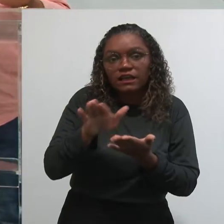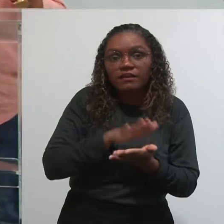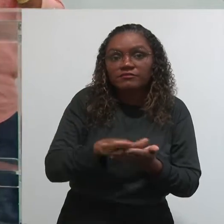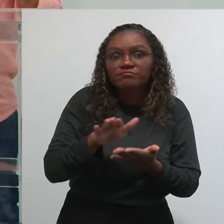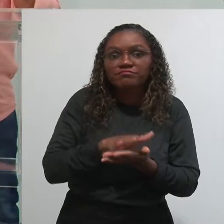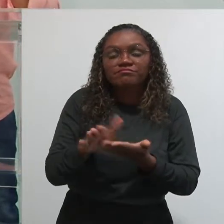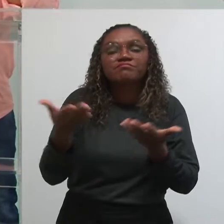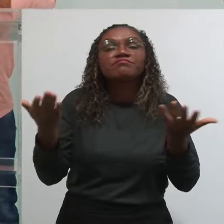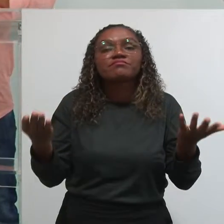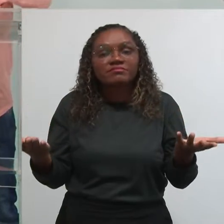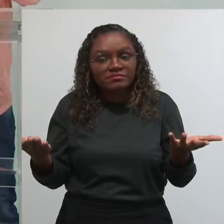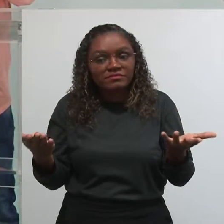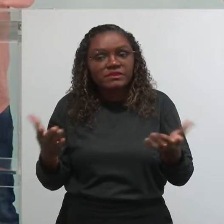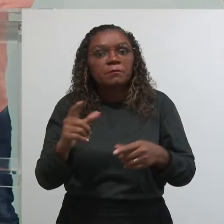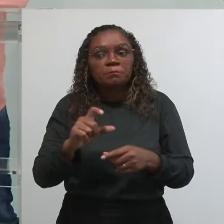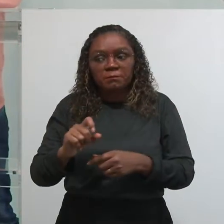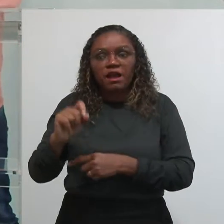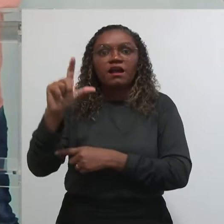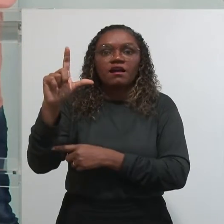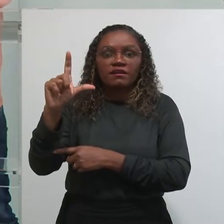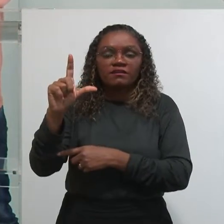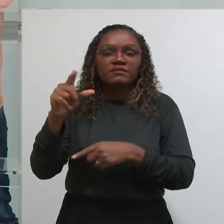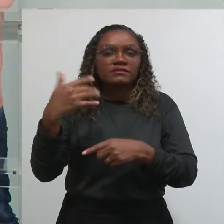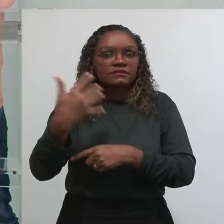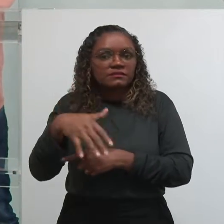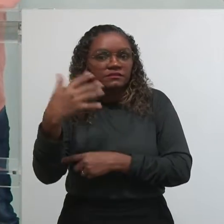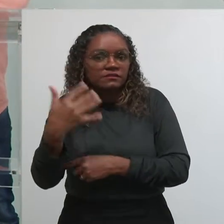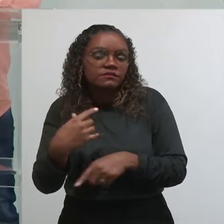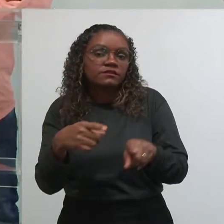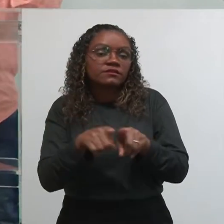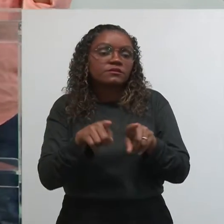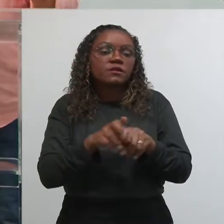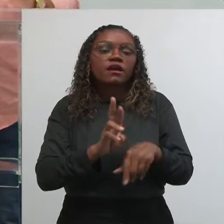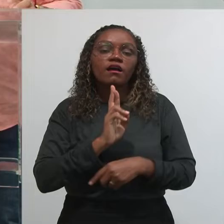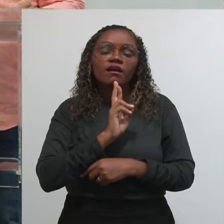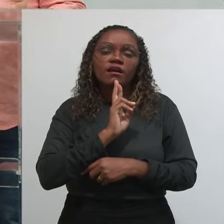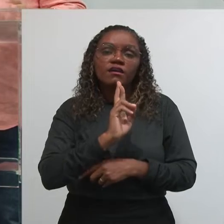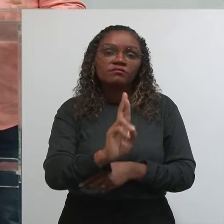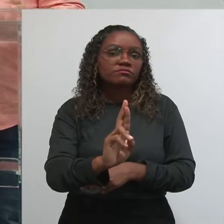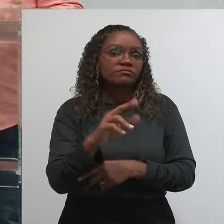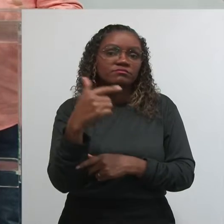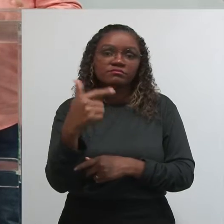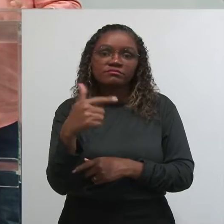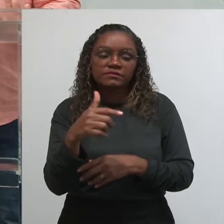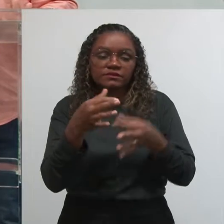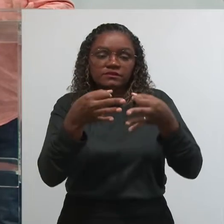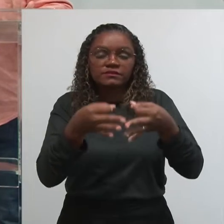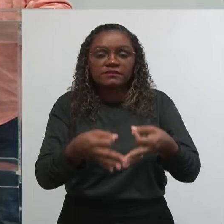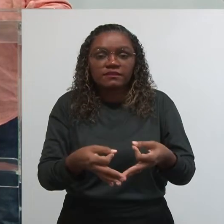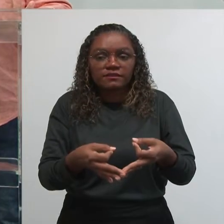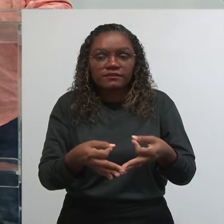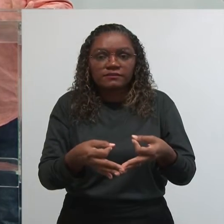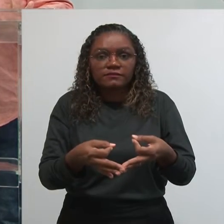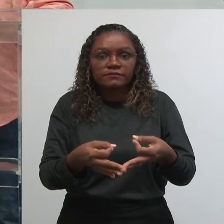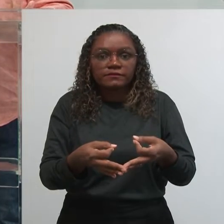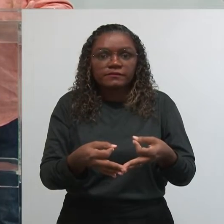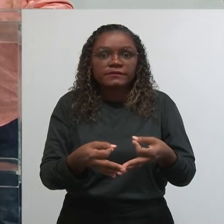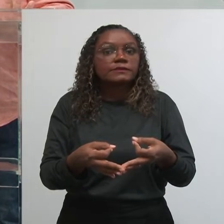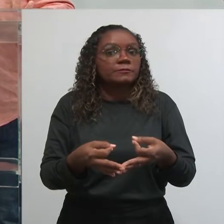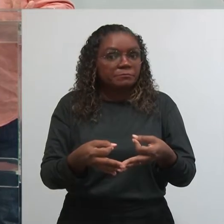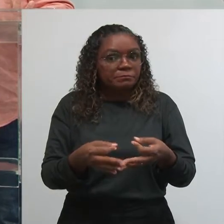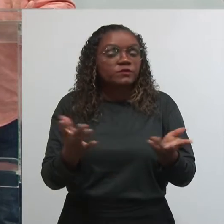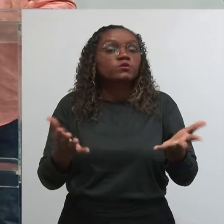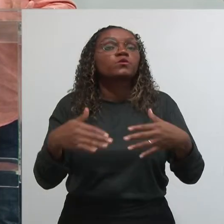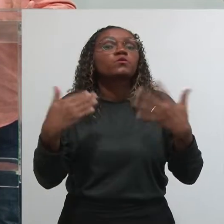etapas eles não estão gerando os resultados que se esperava a cada uma delas na fase de implementação, você tem a possibilidade, a